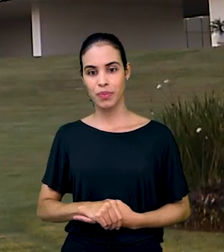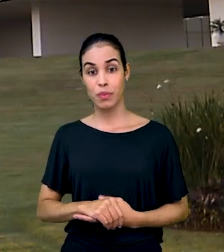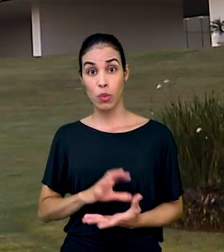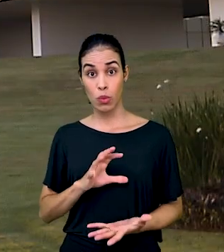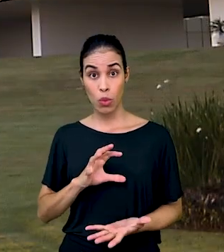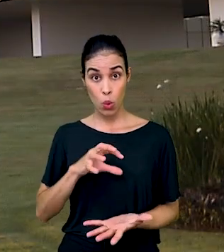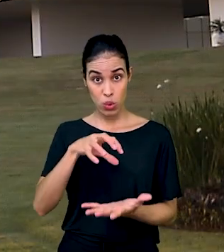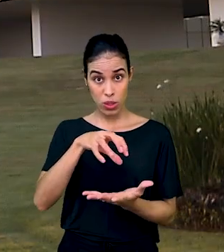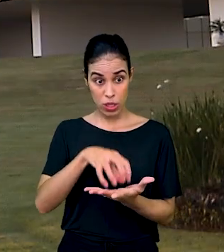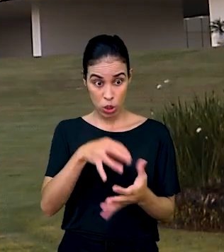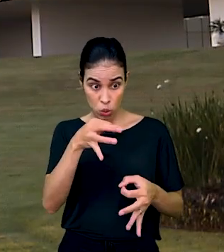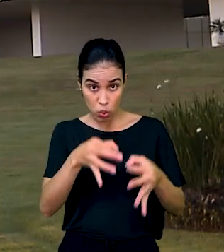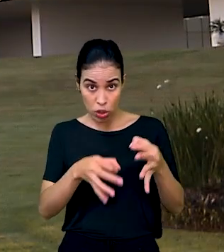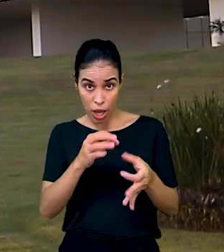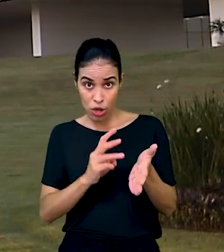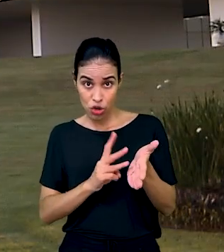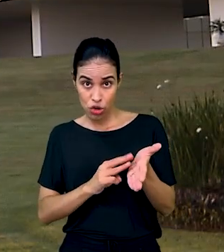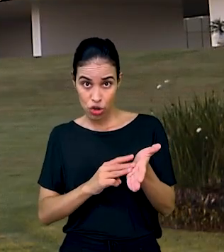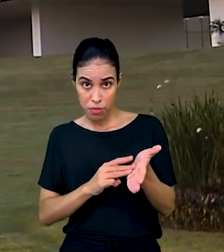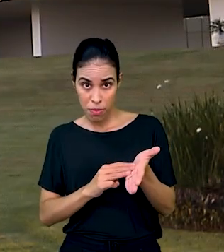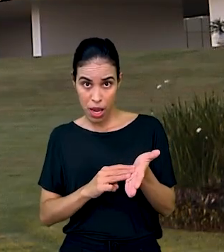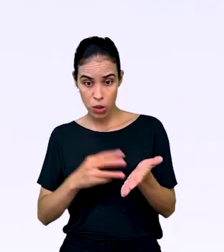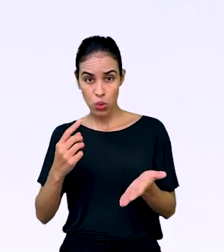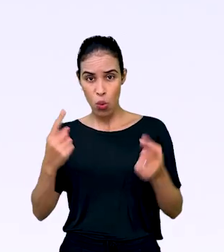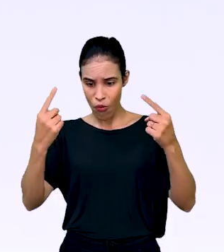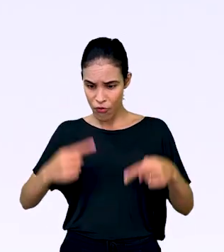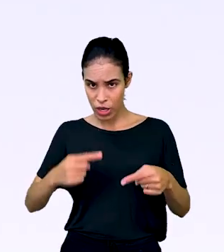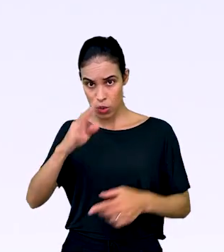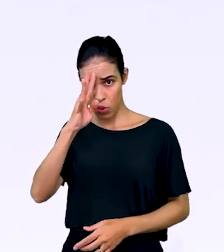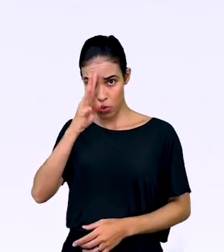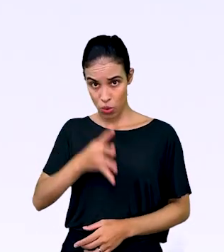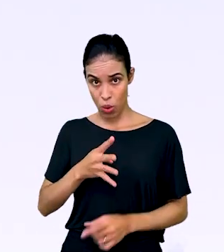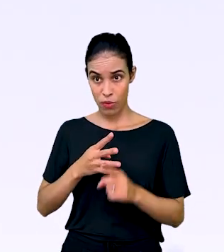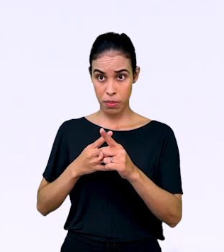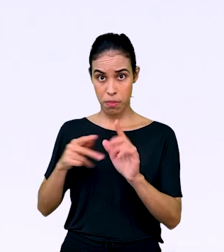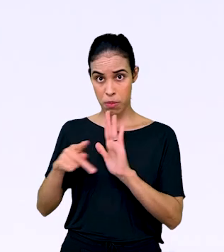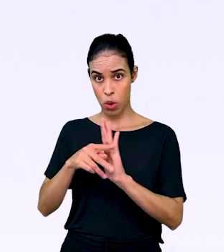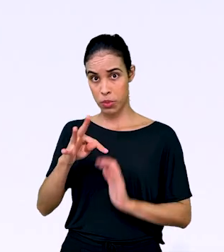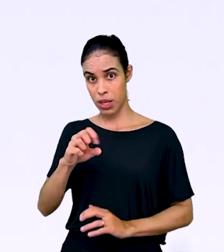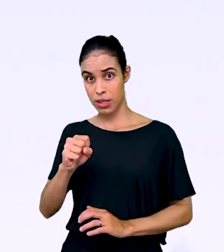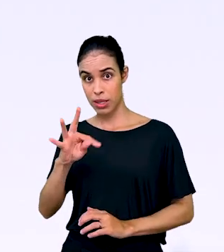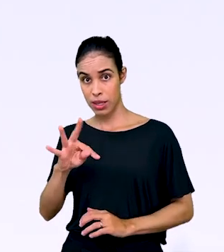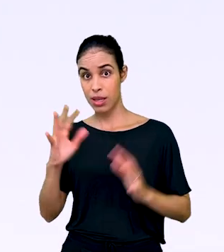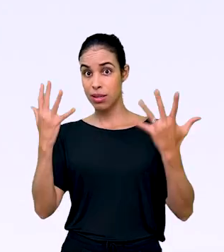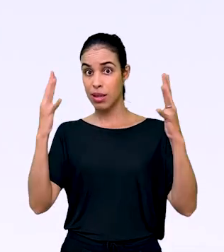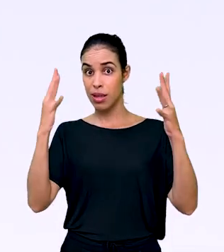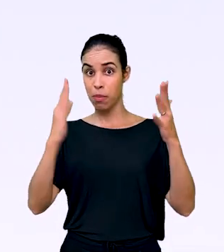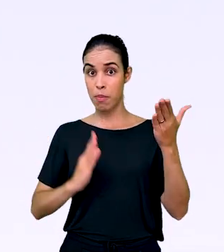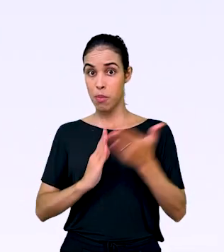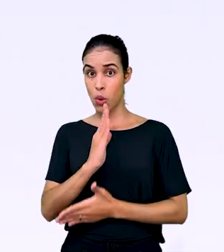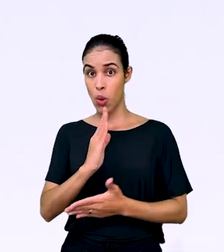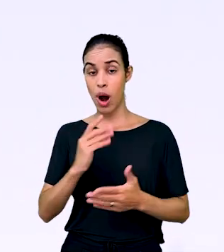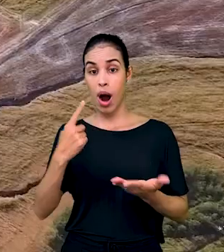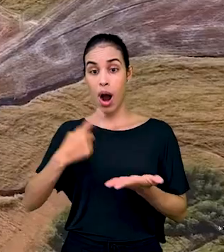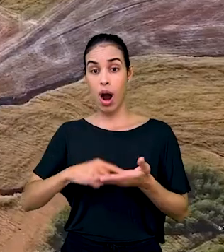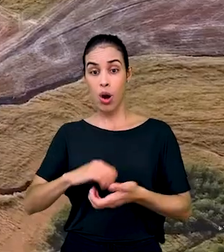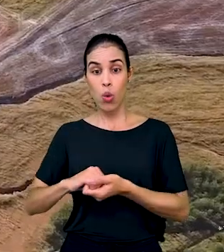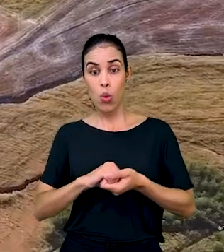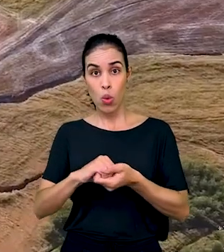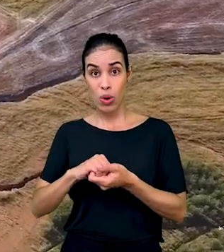O Centro Judiciário de Métodos Consensuais de Solução de Conflitos do TST celebrou acordo que vai